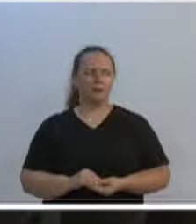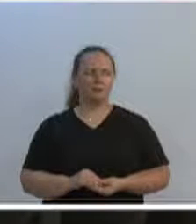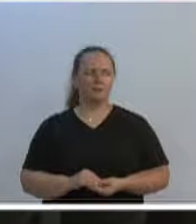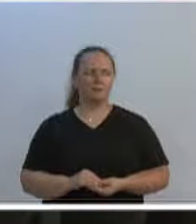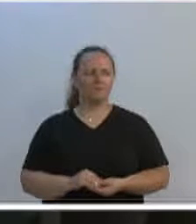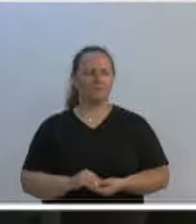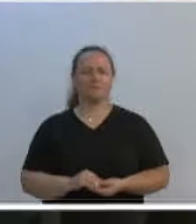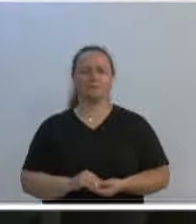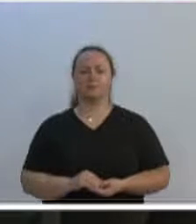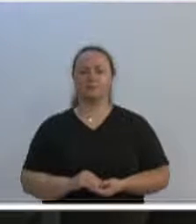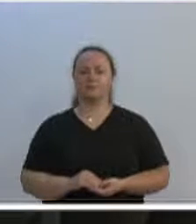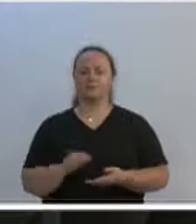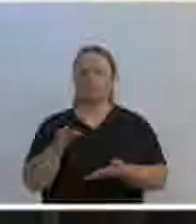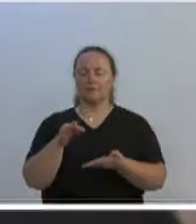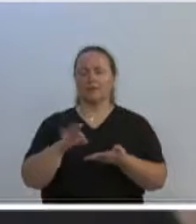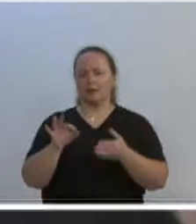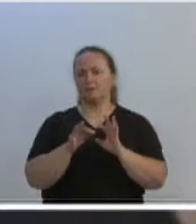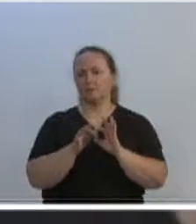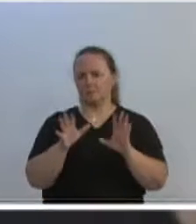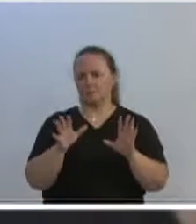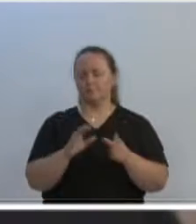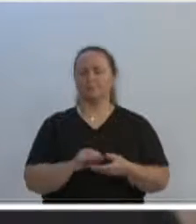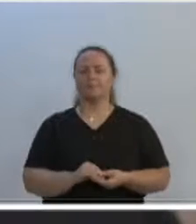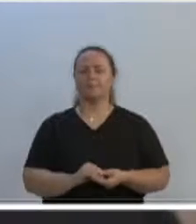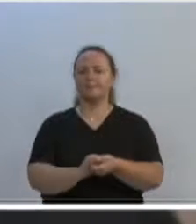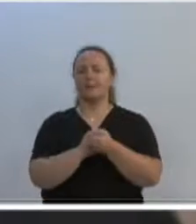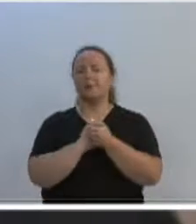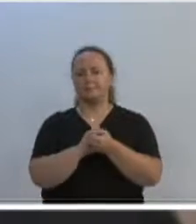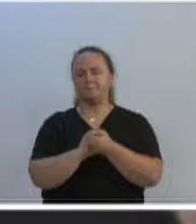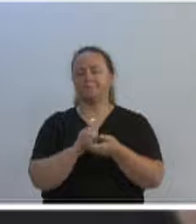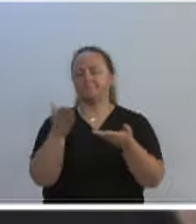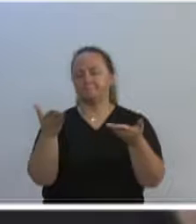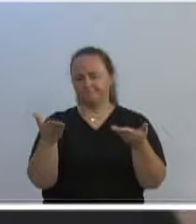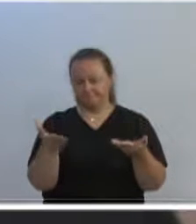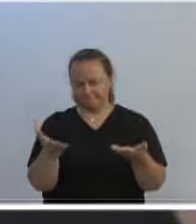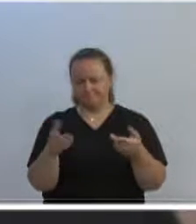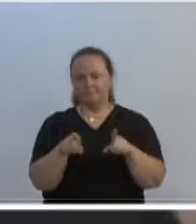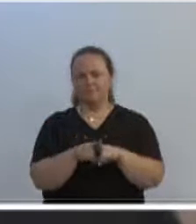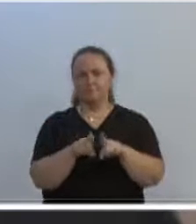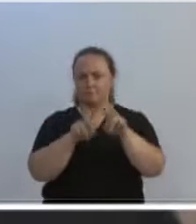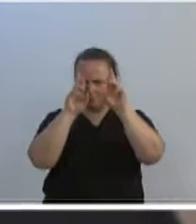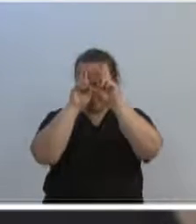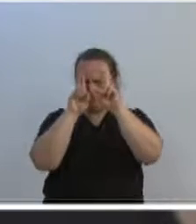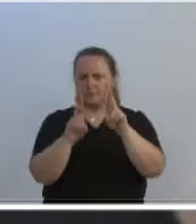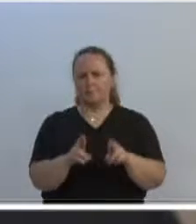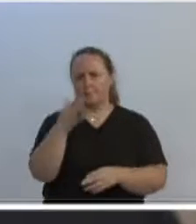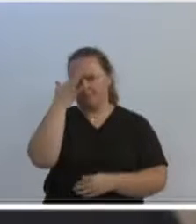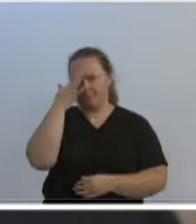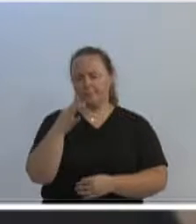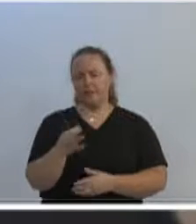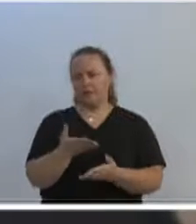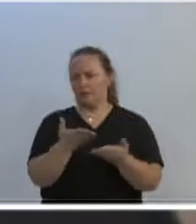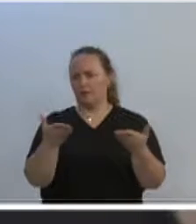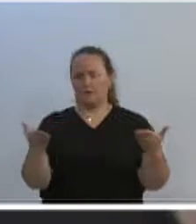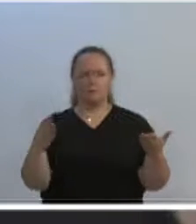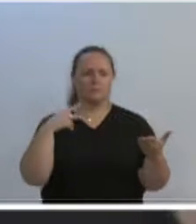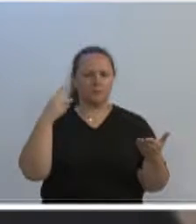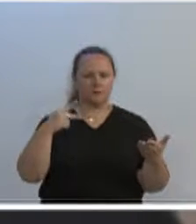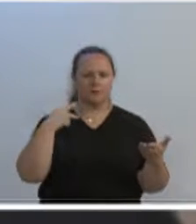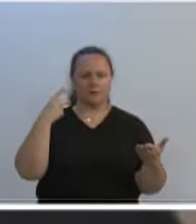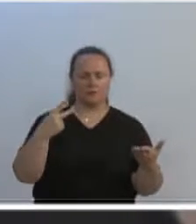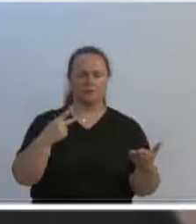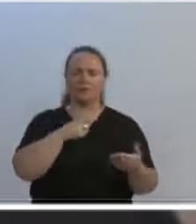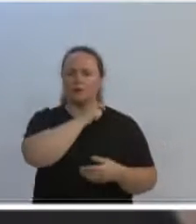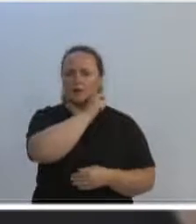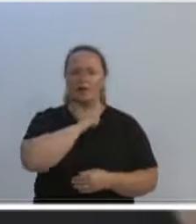Autorização do orador, vereador Caminha. Eu queria parabenizar Vossa Excelência e aí respeito todo o entendimento no que diz respeito ao próprio vereador